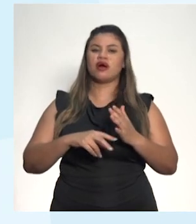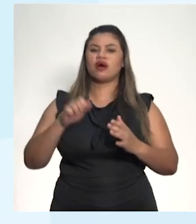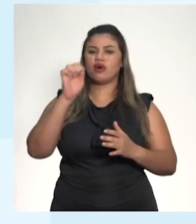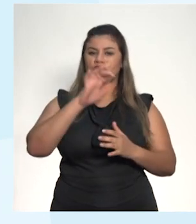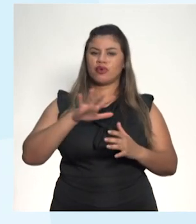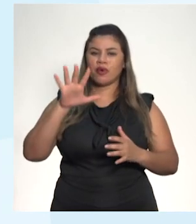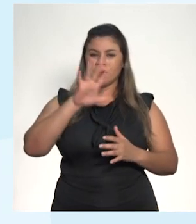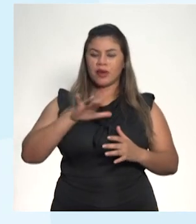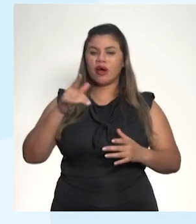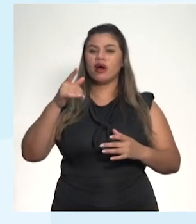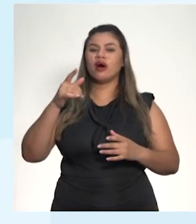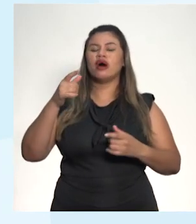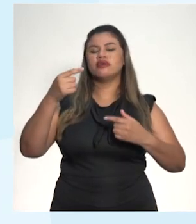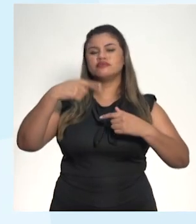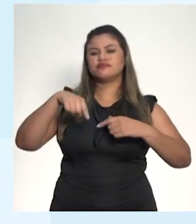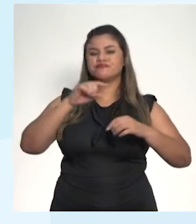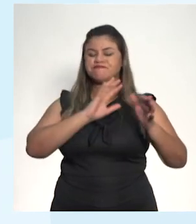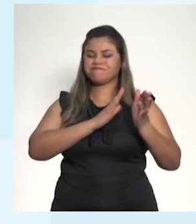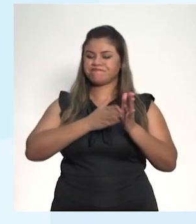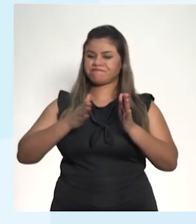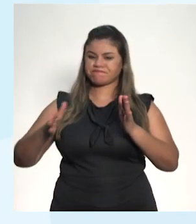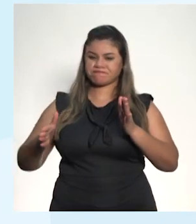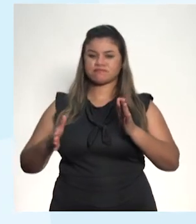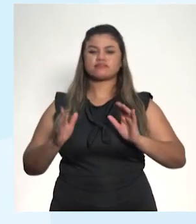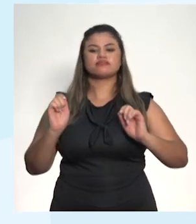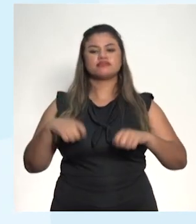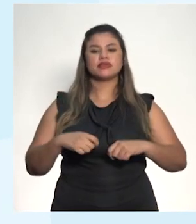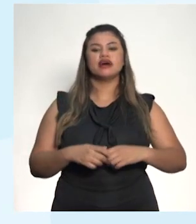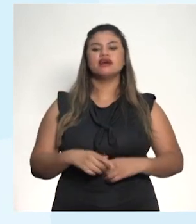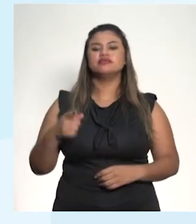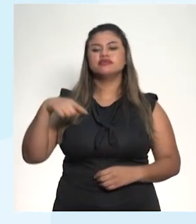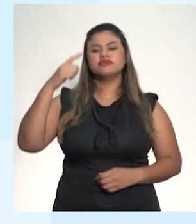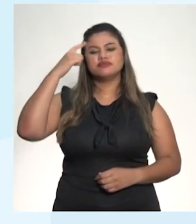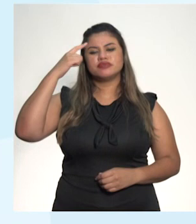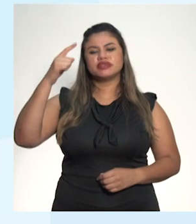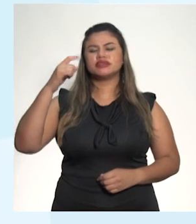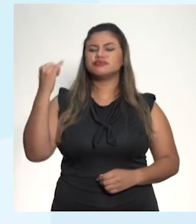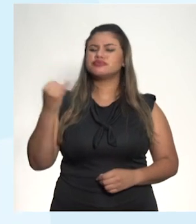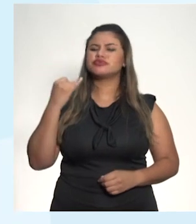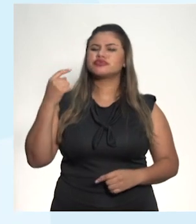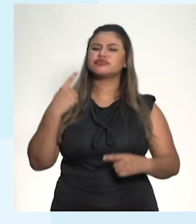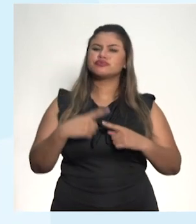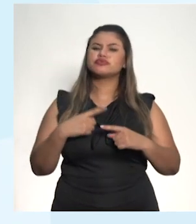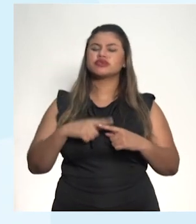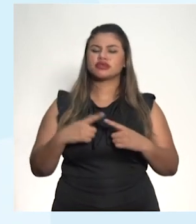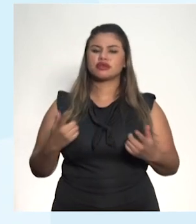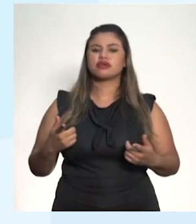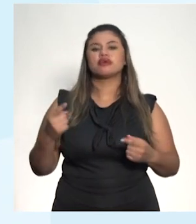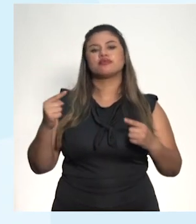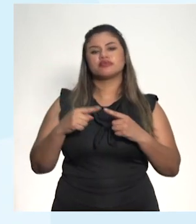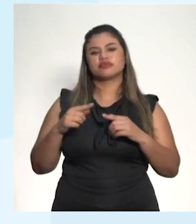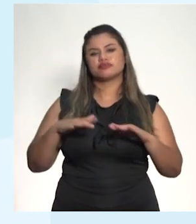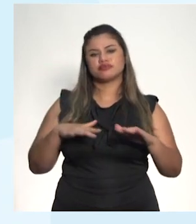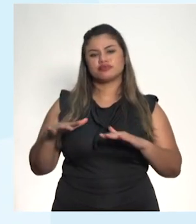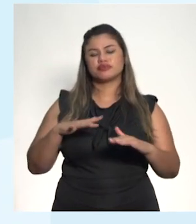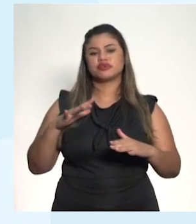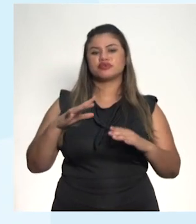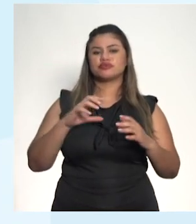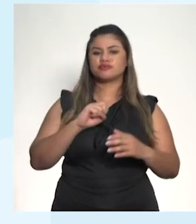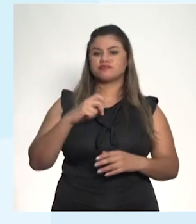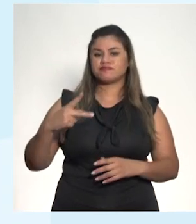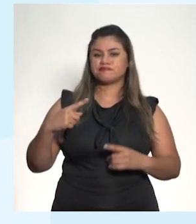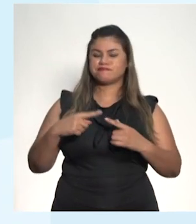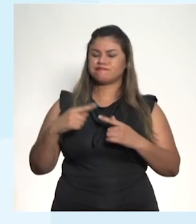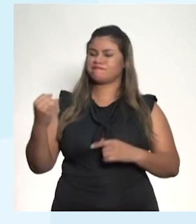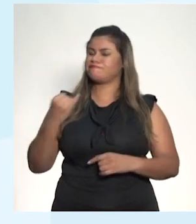cá, para que a gente pudesse se organizar. E aí a gente pensa que, assim, qual a importância do sindicato? O movimento operário, ele é